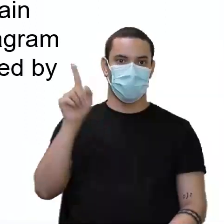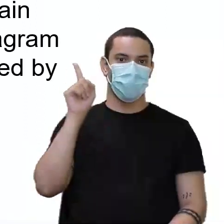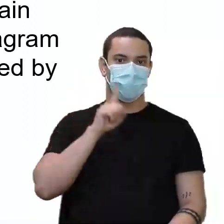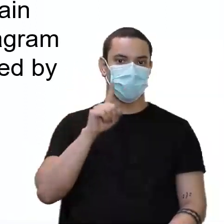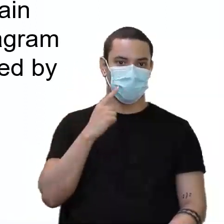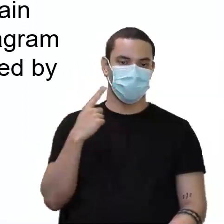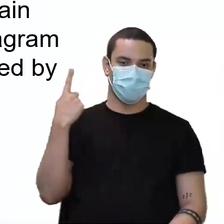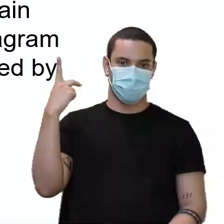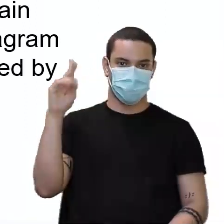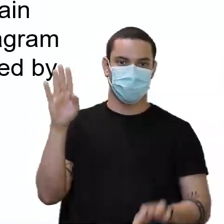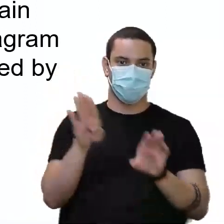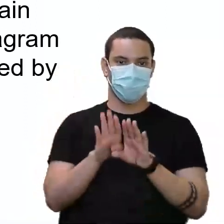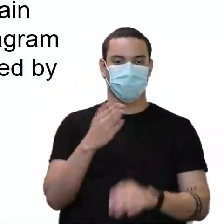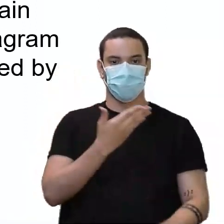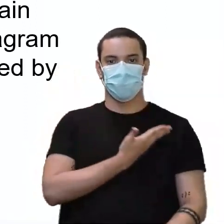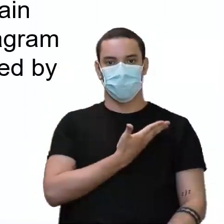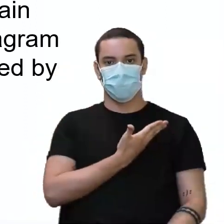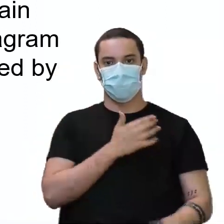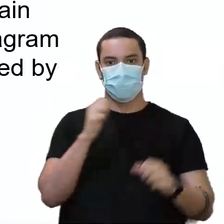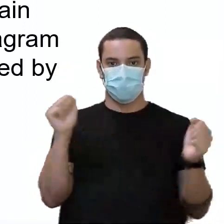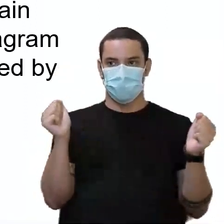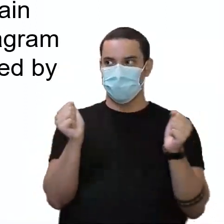e dos seus colegas,